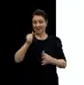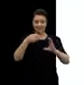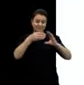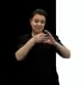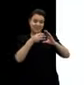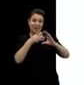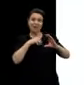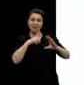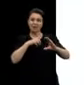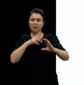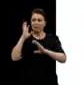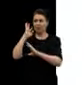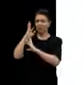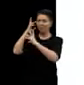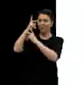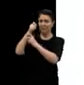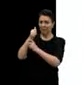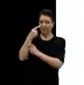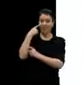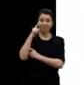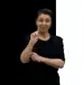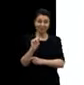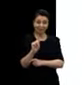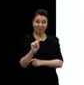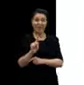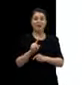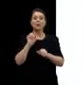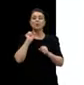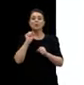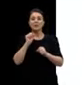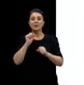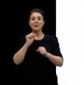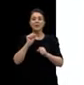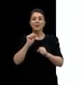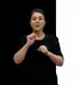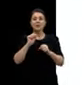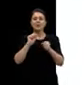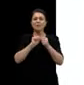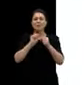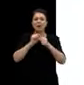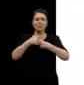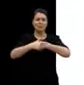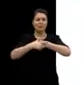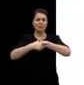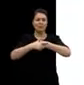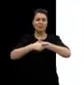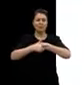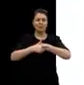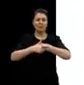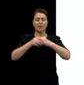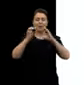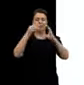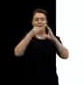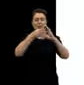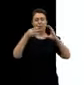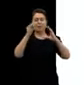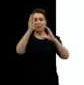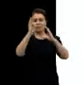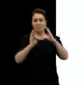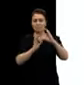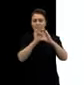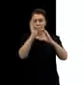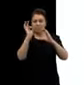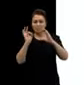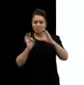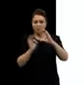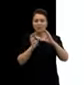quiserem dar uma relembrada nas funções das organelas, acredito que foi a aula de genética 1. Deem uma revisada lá, uma relembrada,